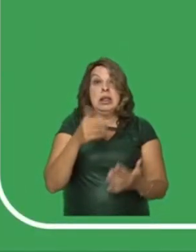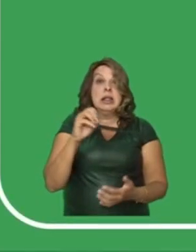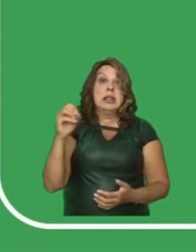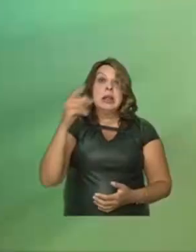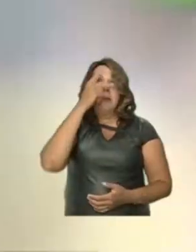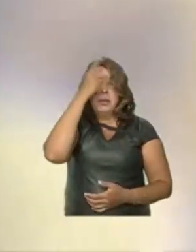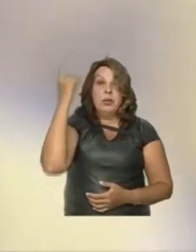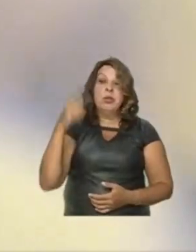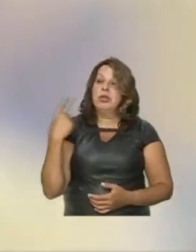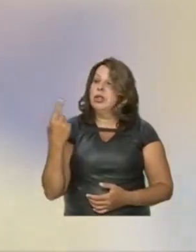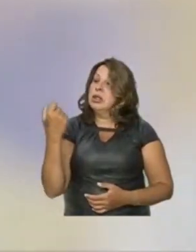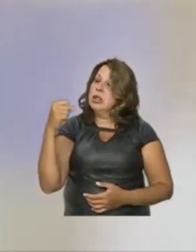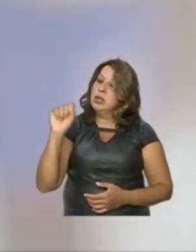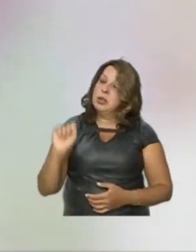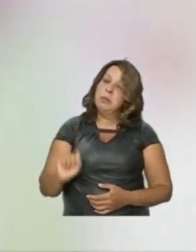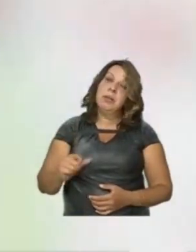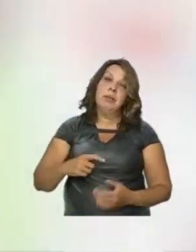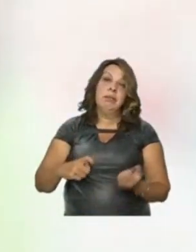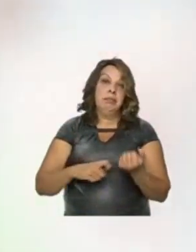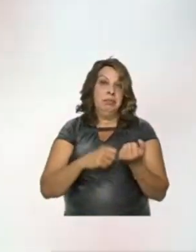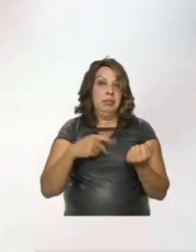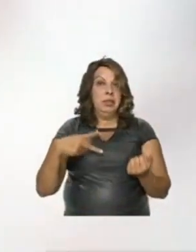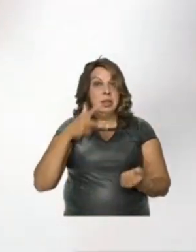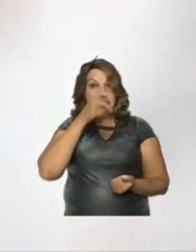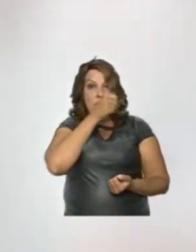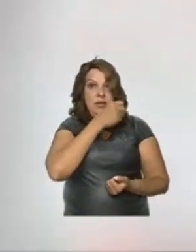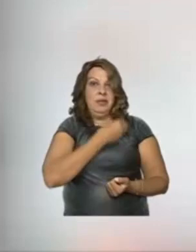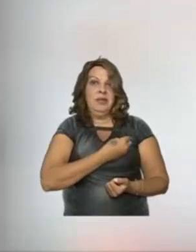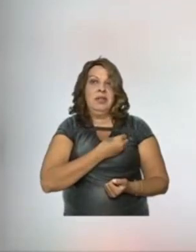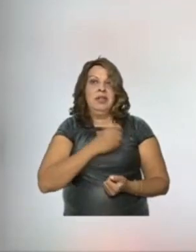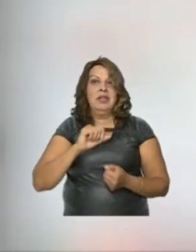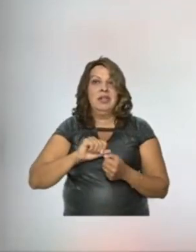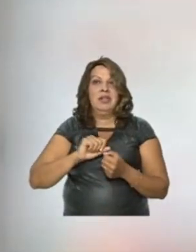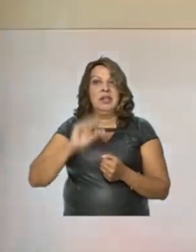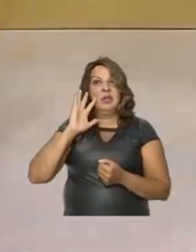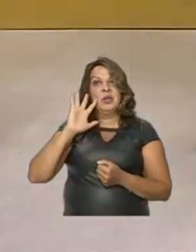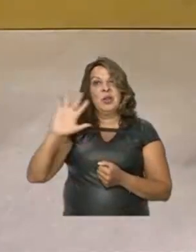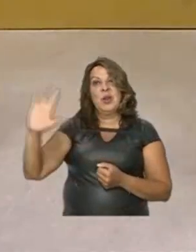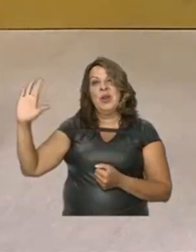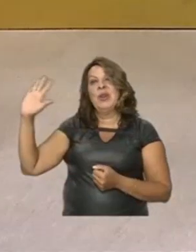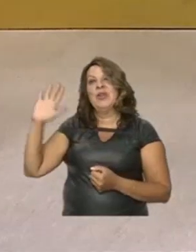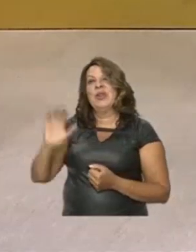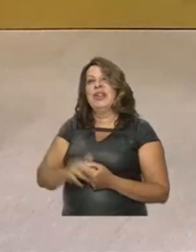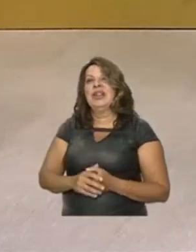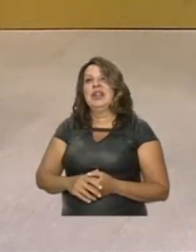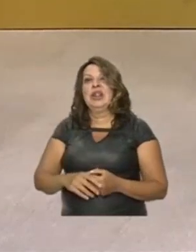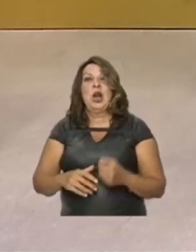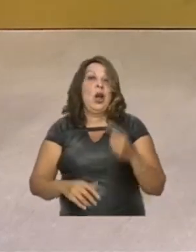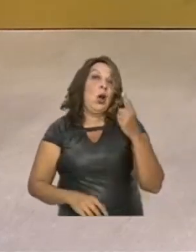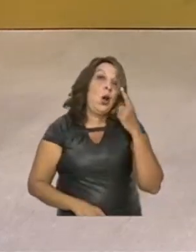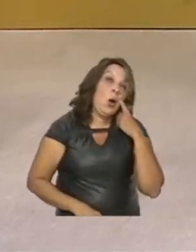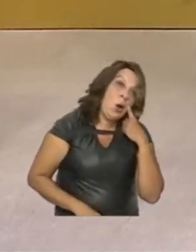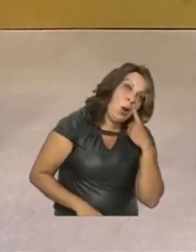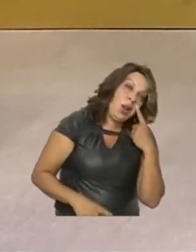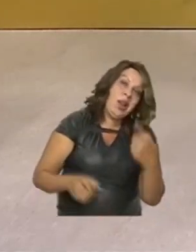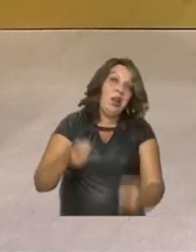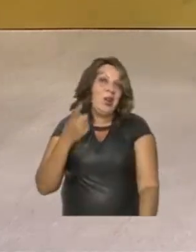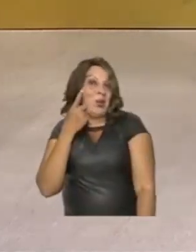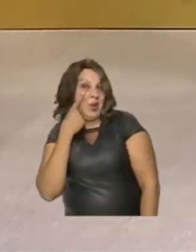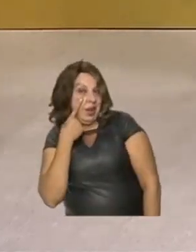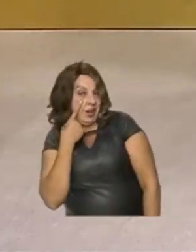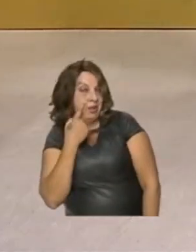Gira Sergipe. Caju Cap salvando vidas e realizando sonhos. Olha aí, olha aí,